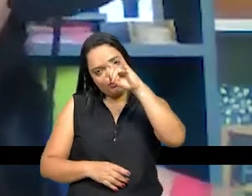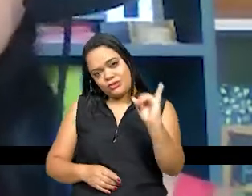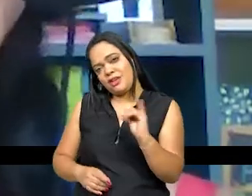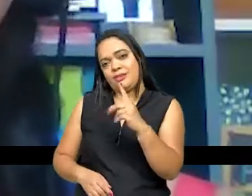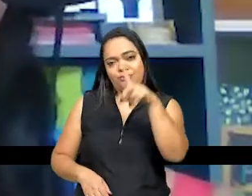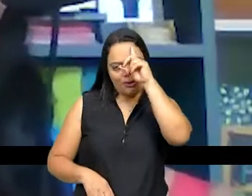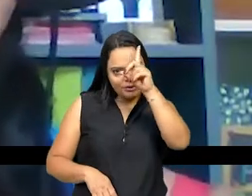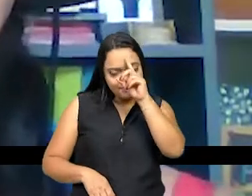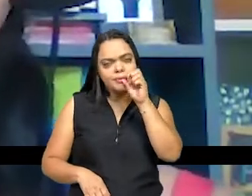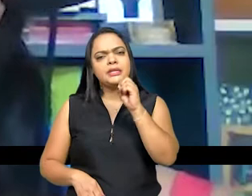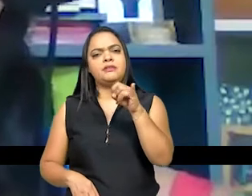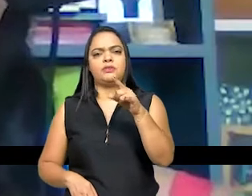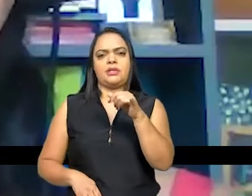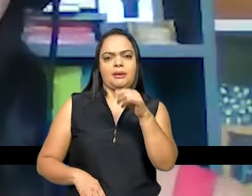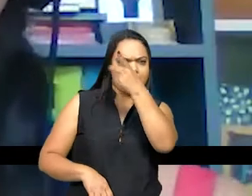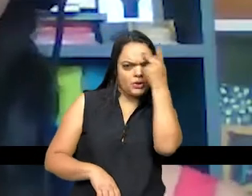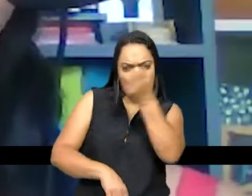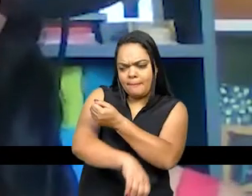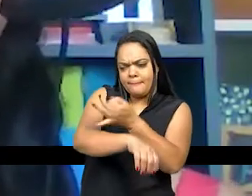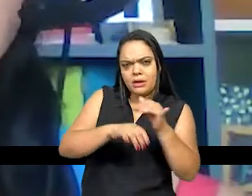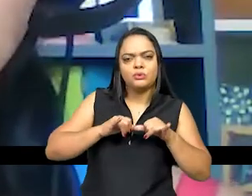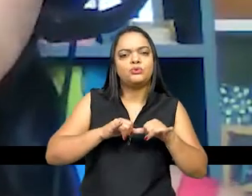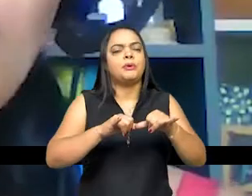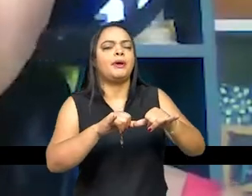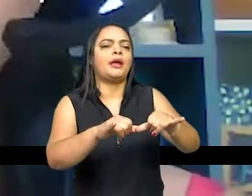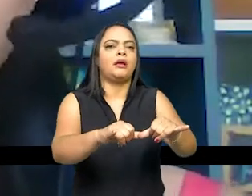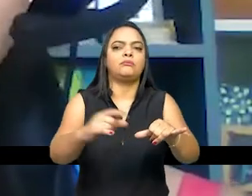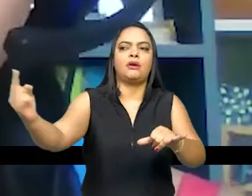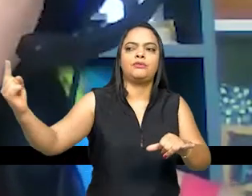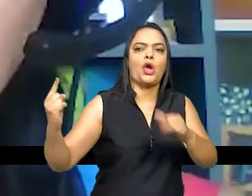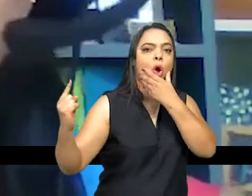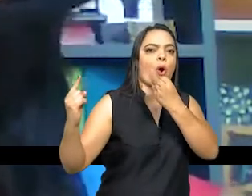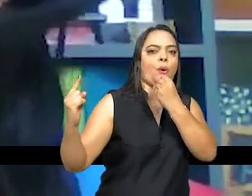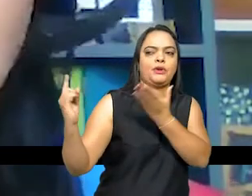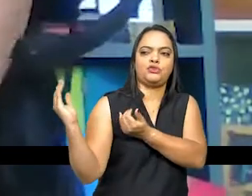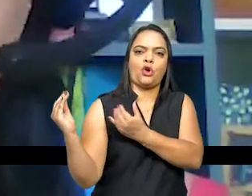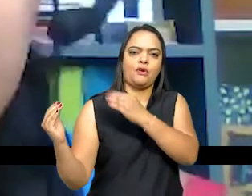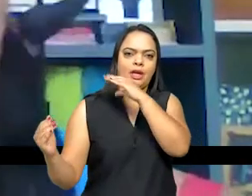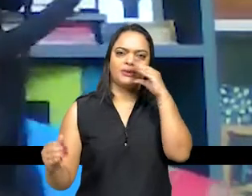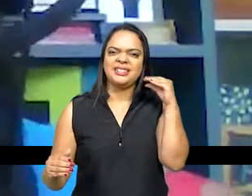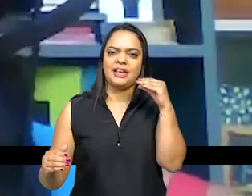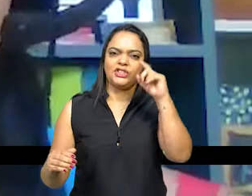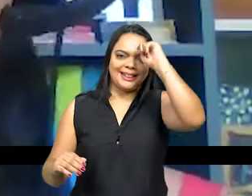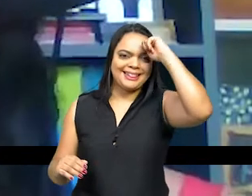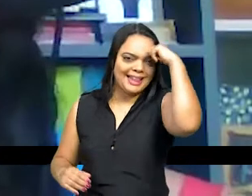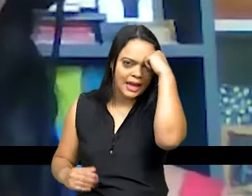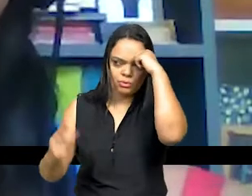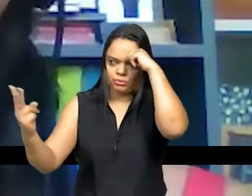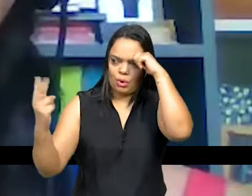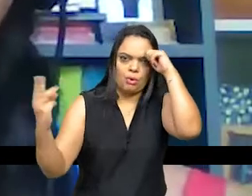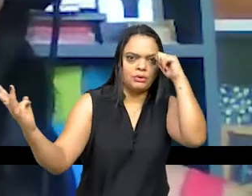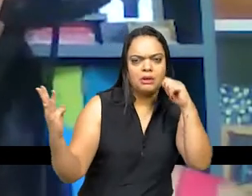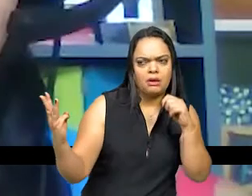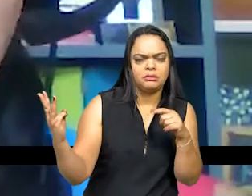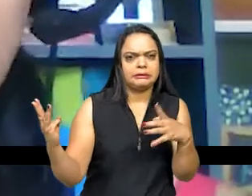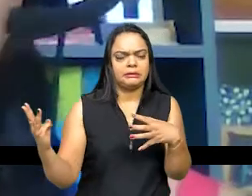no supermercado, né? Tu, pessoa branca, e entra um menino jovem, adolescente negro, ou dois, ou três, ou um sozinho que seja,